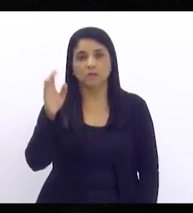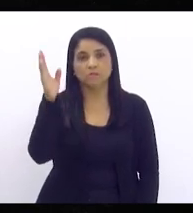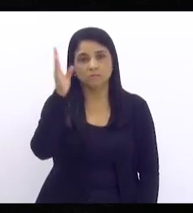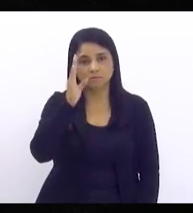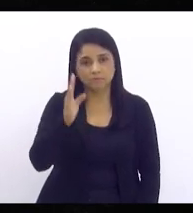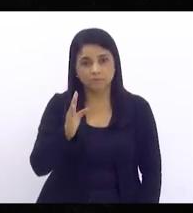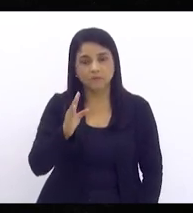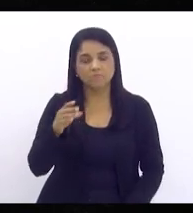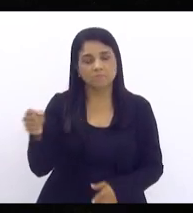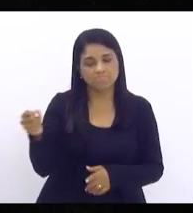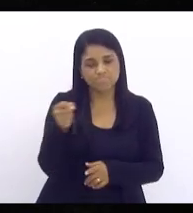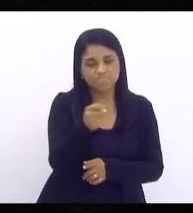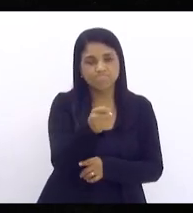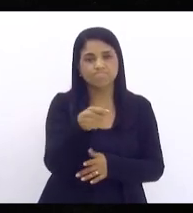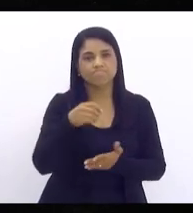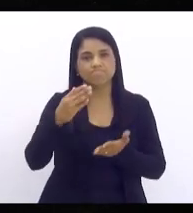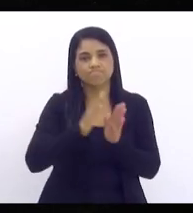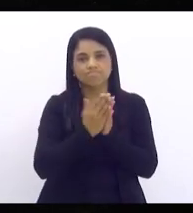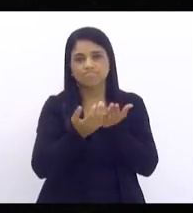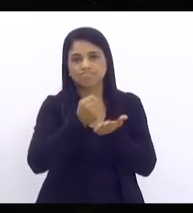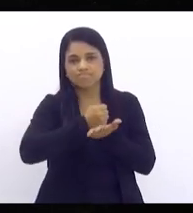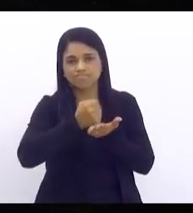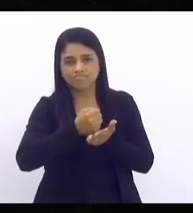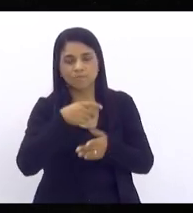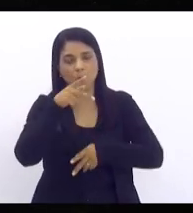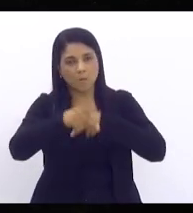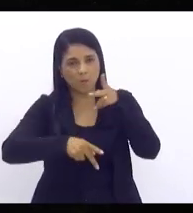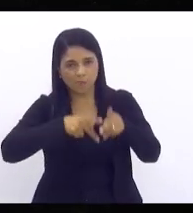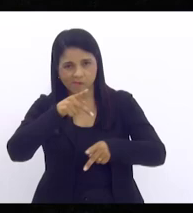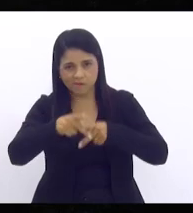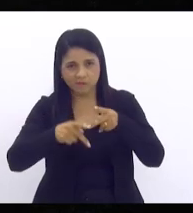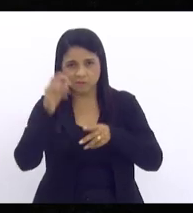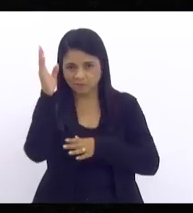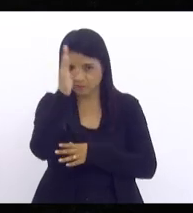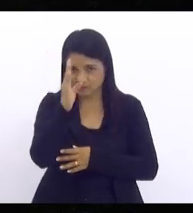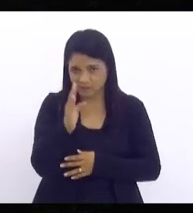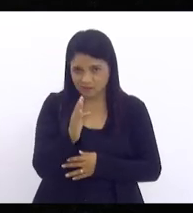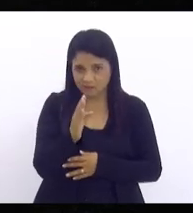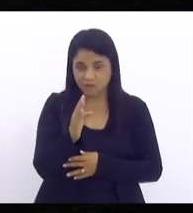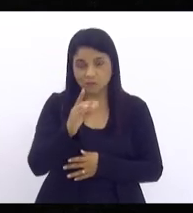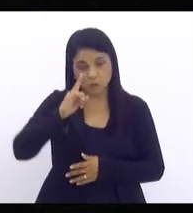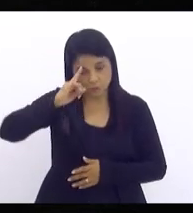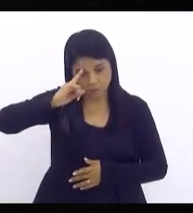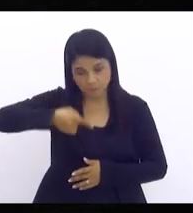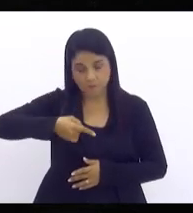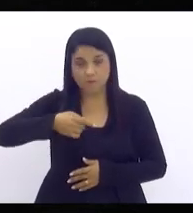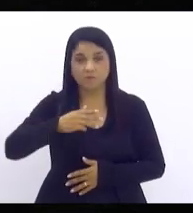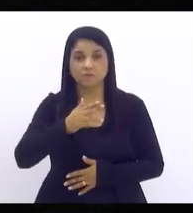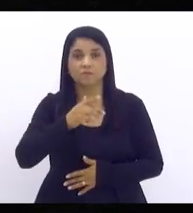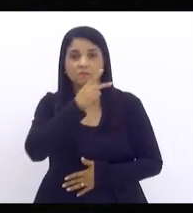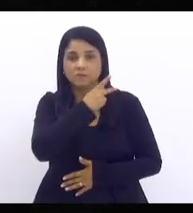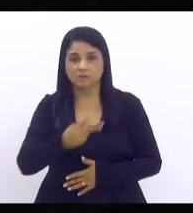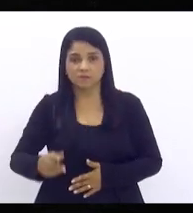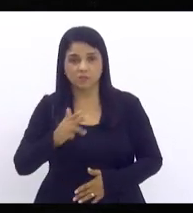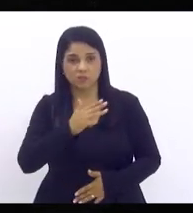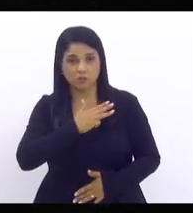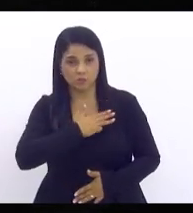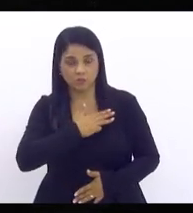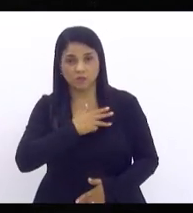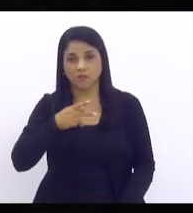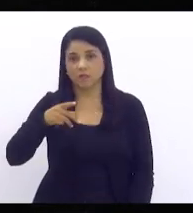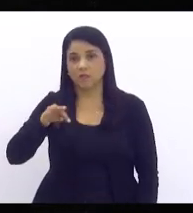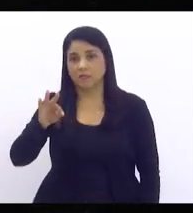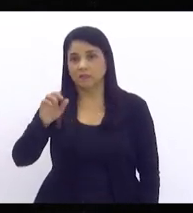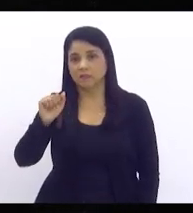do Brasil e do Estado do Rio de Janeiro. Por ordem e determinação do nosso presidente Lula, a